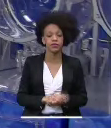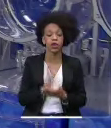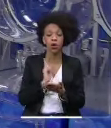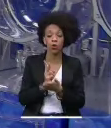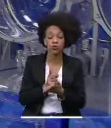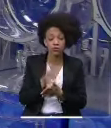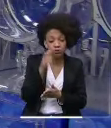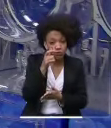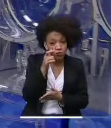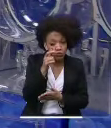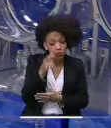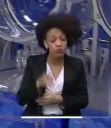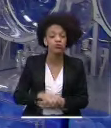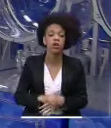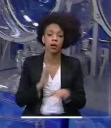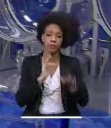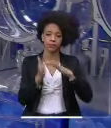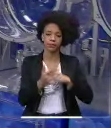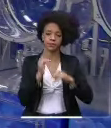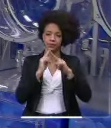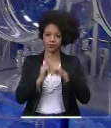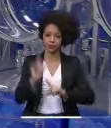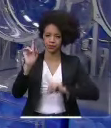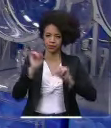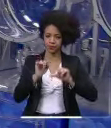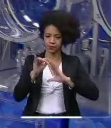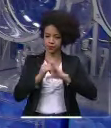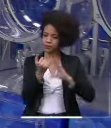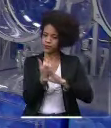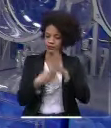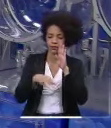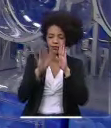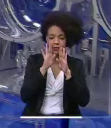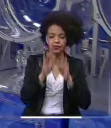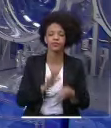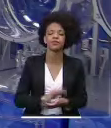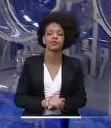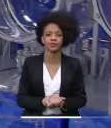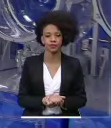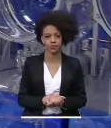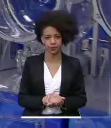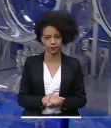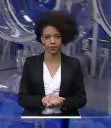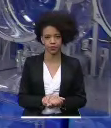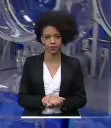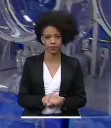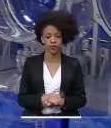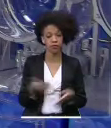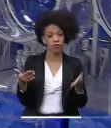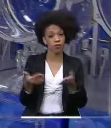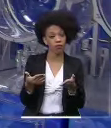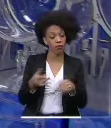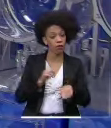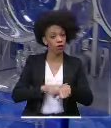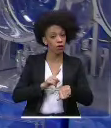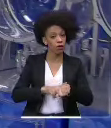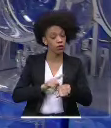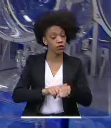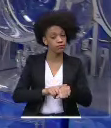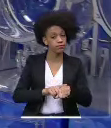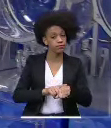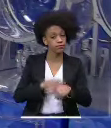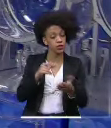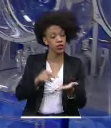Continue acompanhando a nossa transmissão por meio dos perfis da Caixa e da Rede TV no YouTube e no Facebook. Agora está na hora do